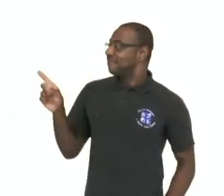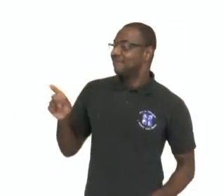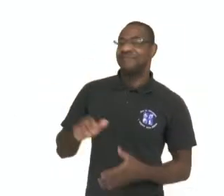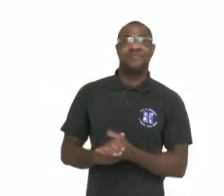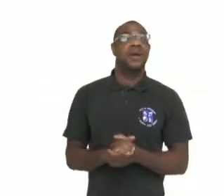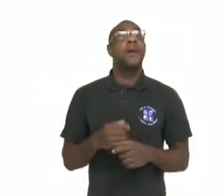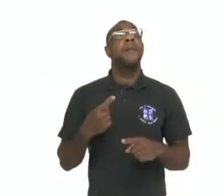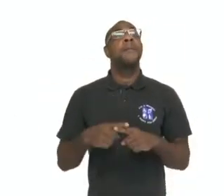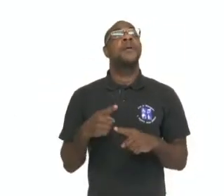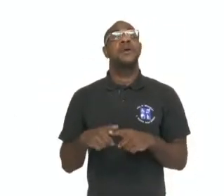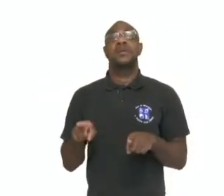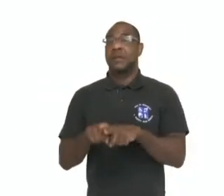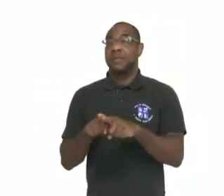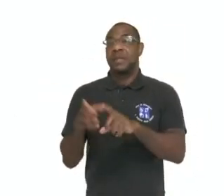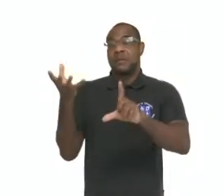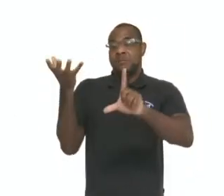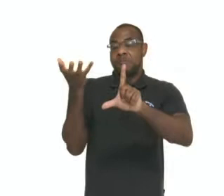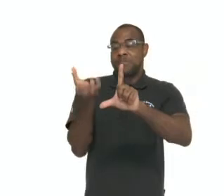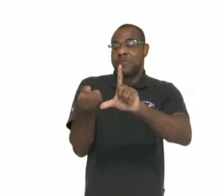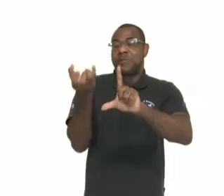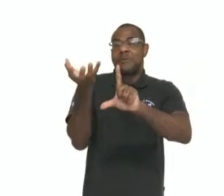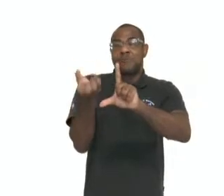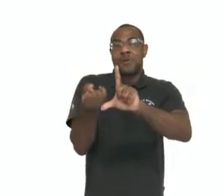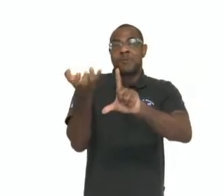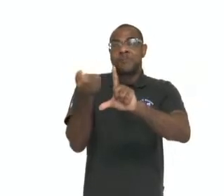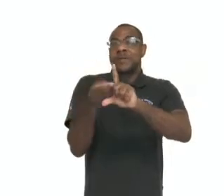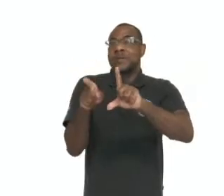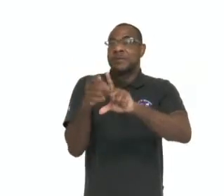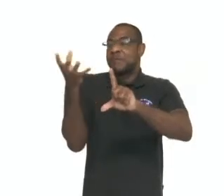a atração entre o núcleo e